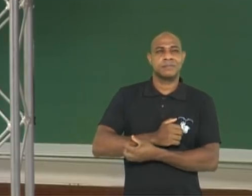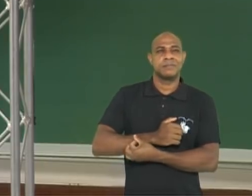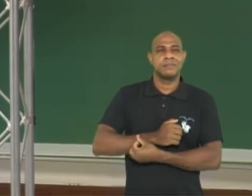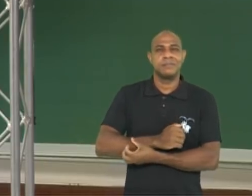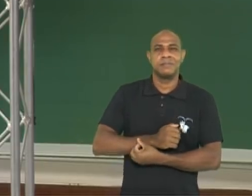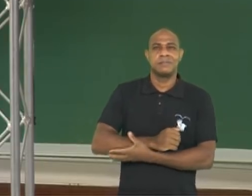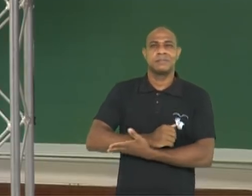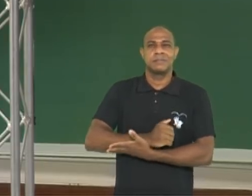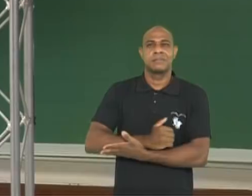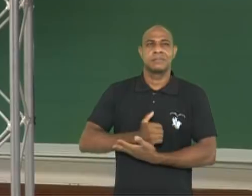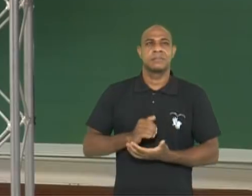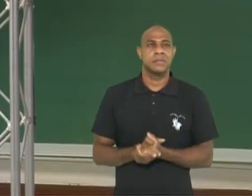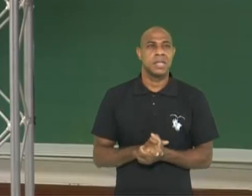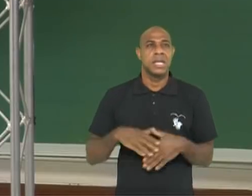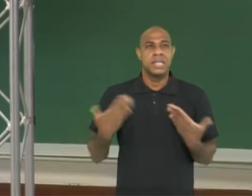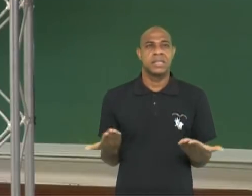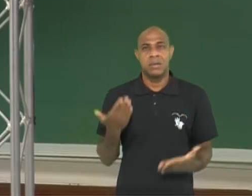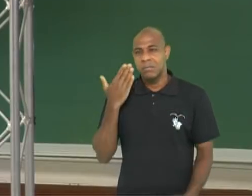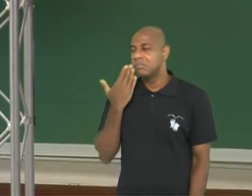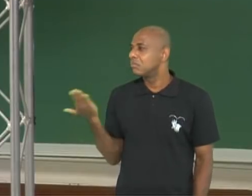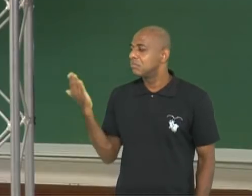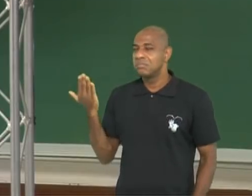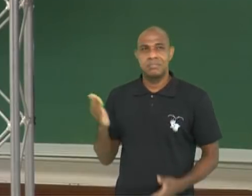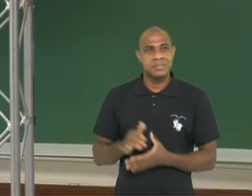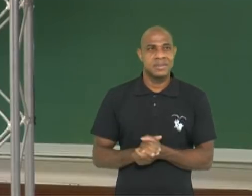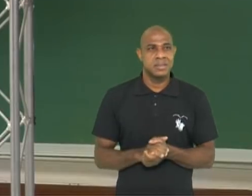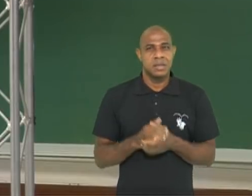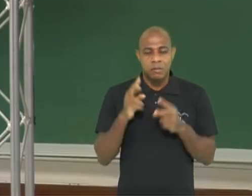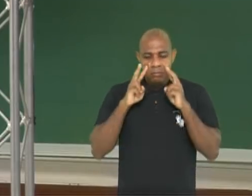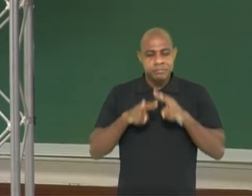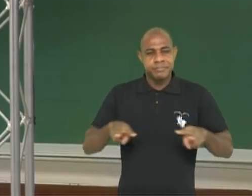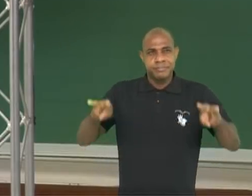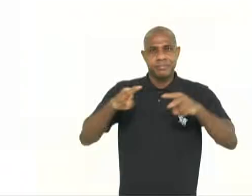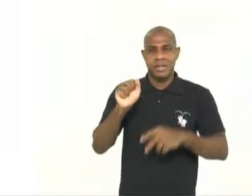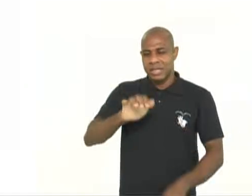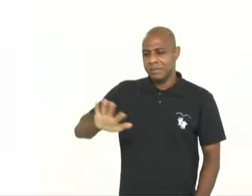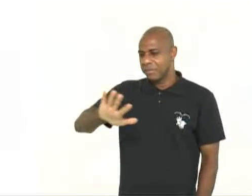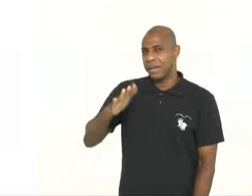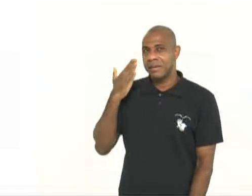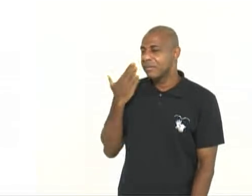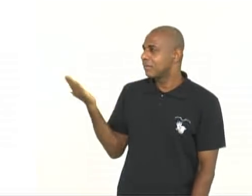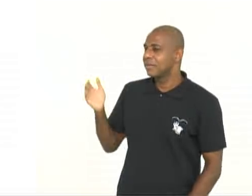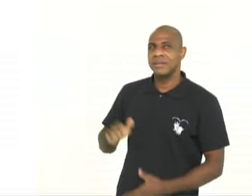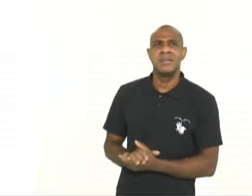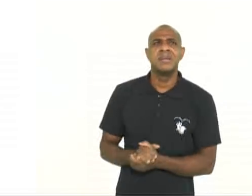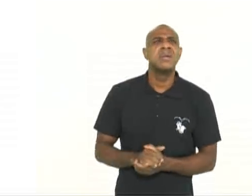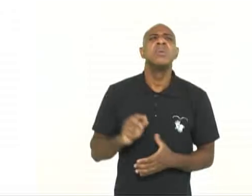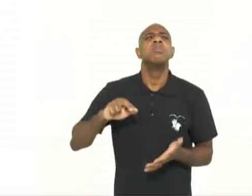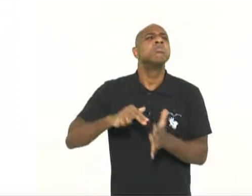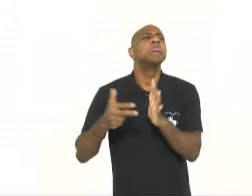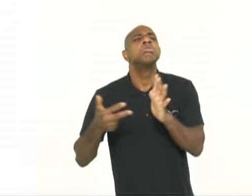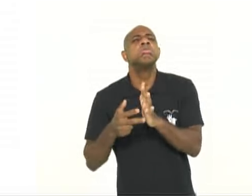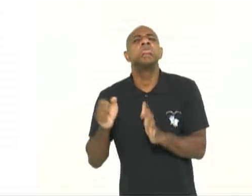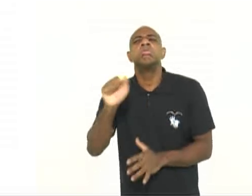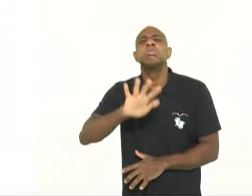Nenhum conhecimento, nenhuma ciência foi produzida. Será? Vamos analisar junto? Vamos lá. Saberia dizer a que se refere essa